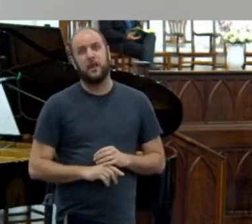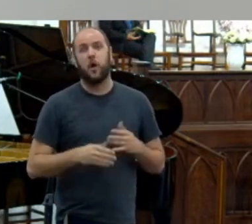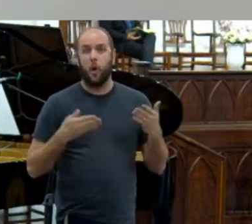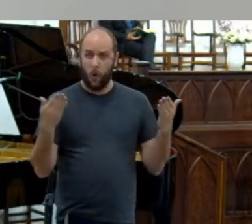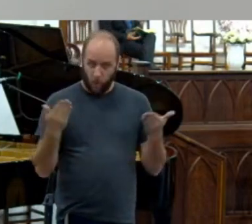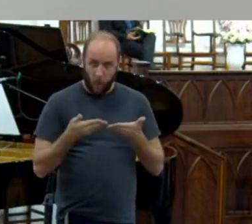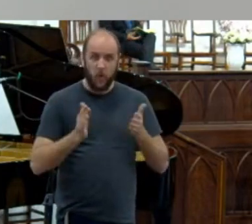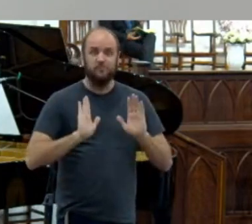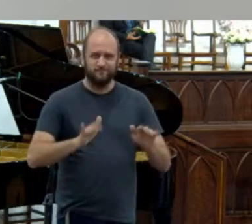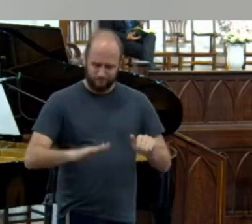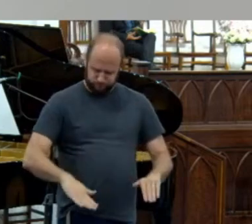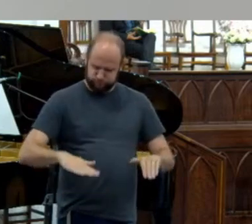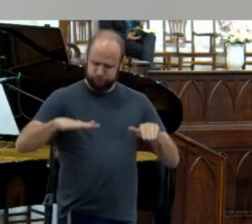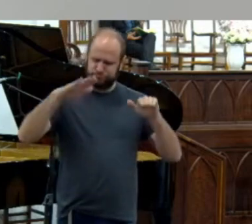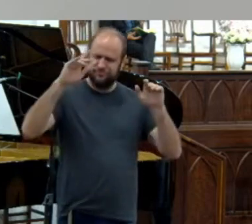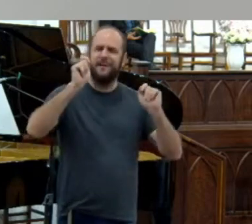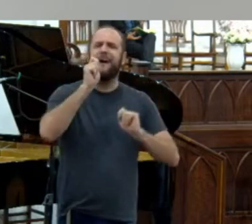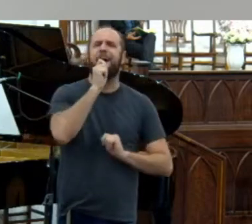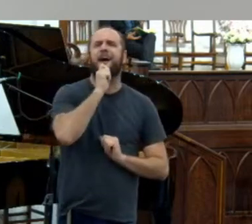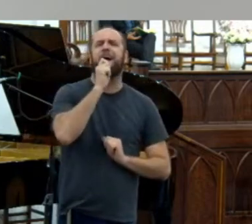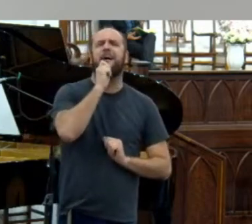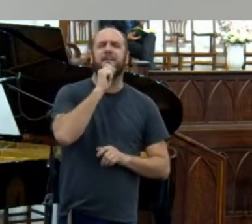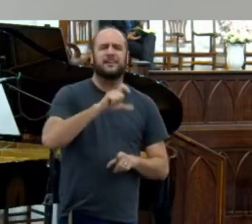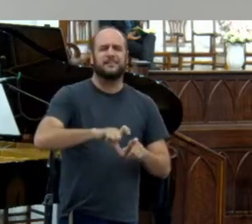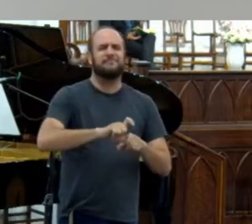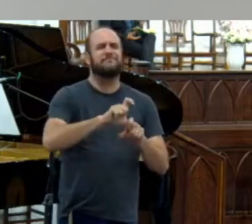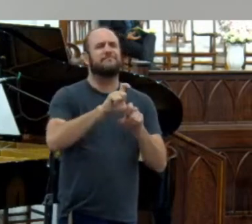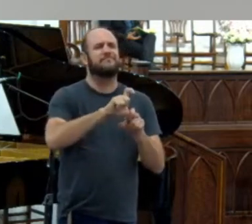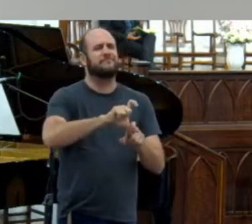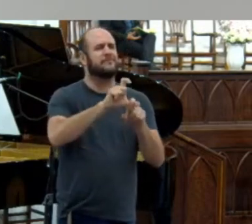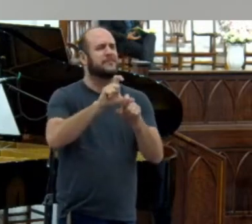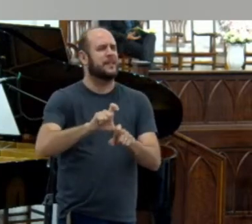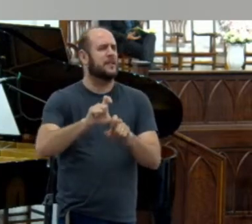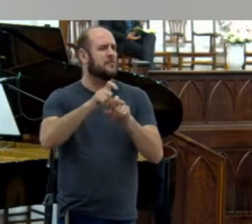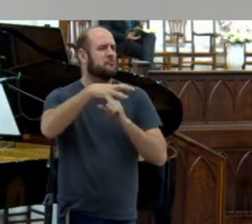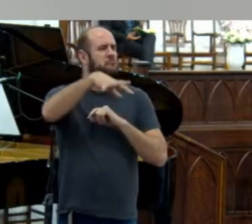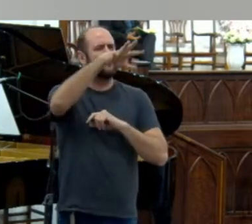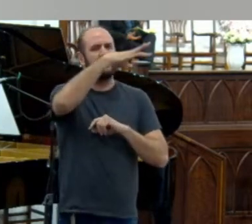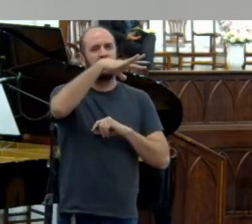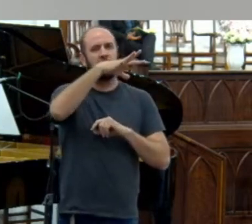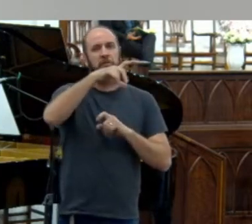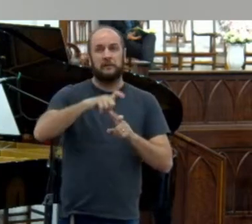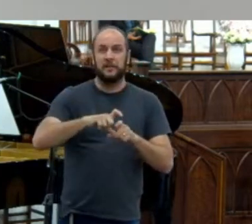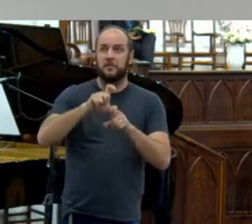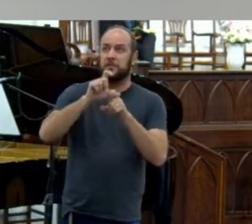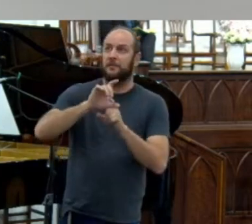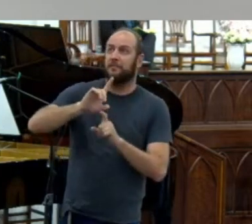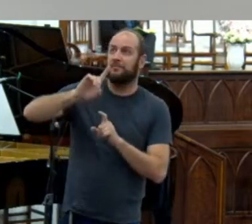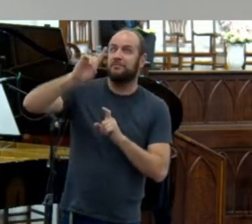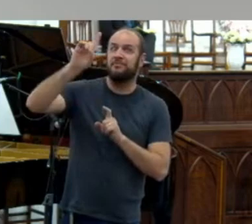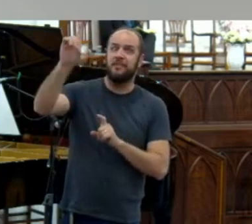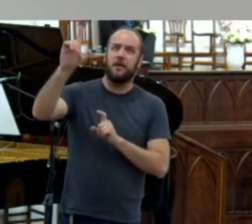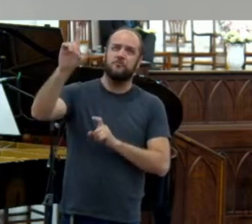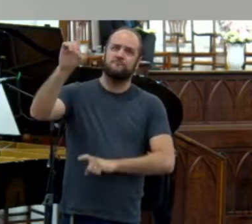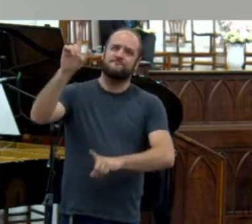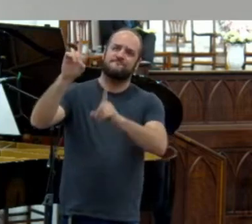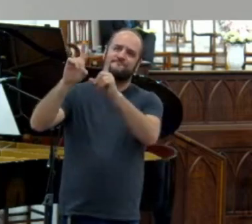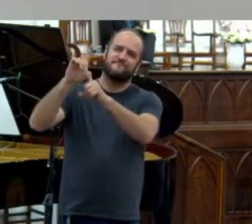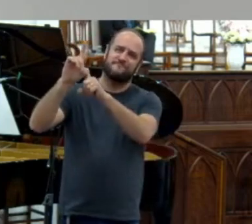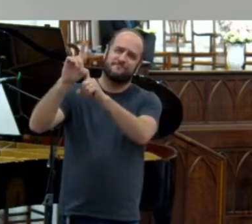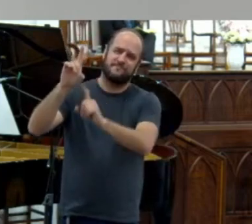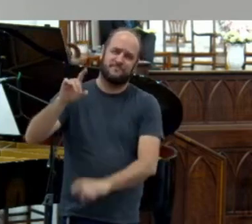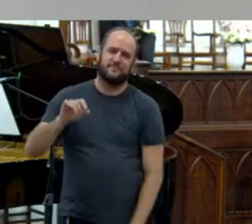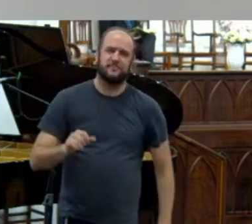Ainda hoje tu depende de todos e sobretudo de mim, diz Deus.